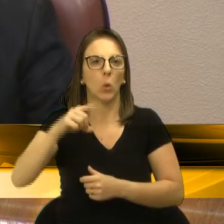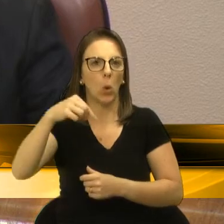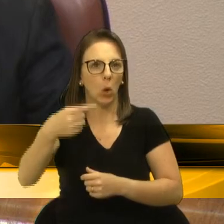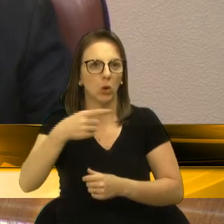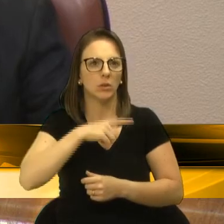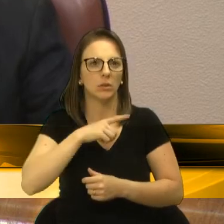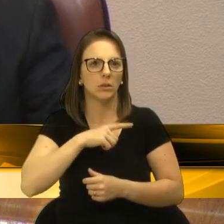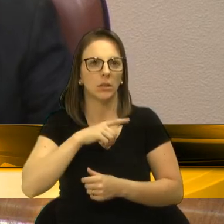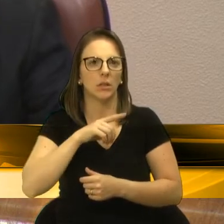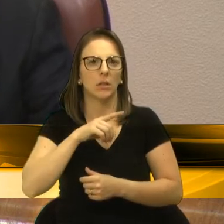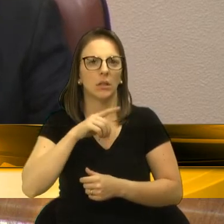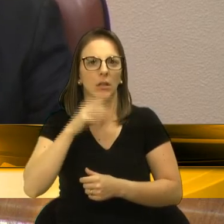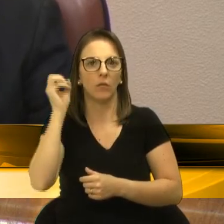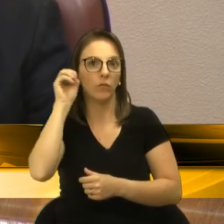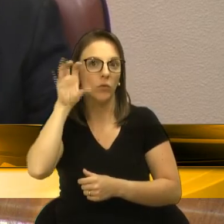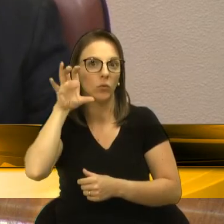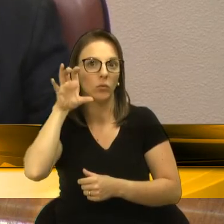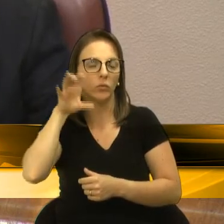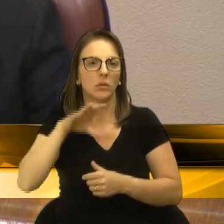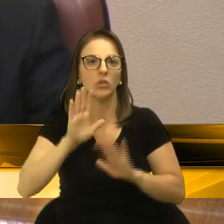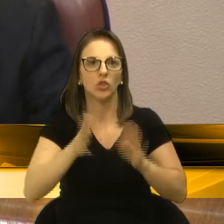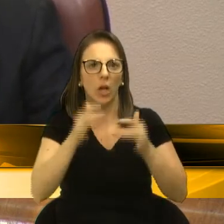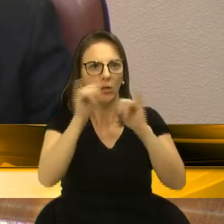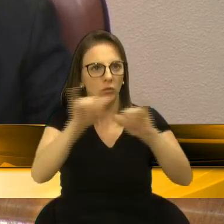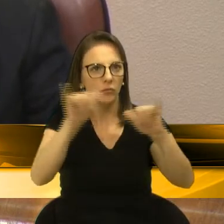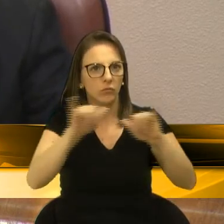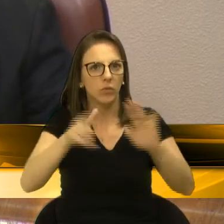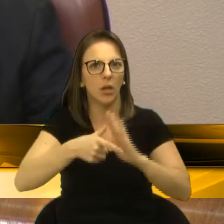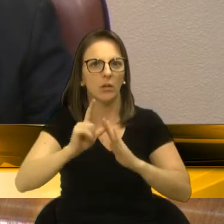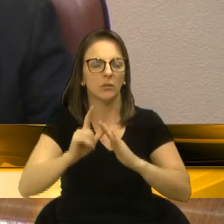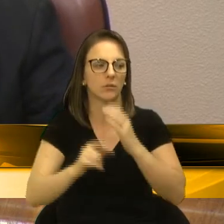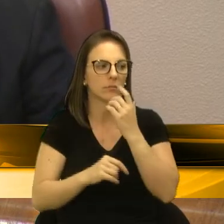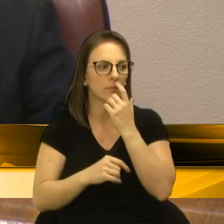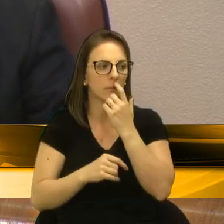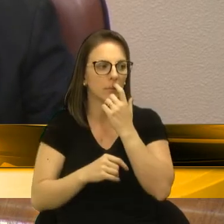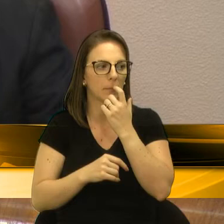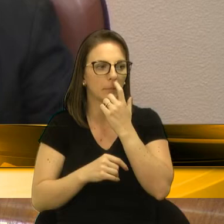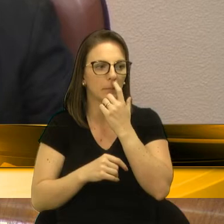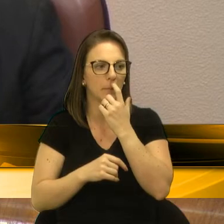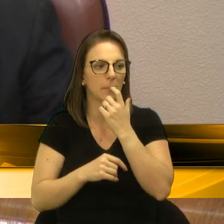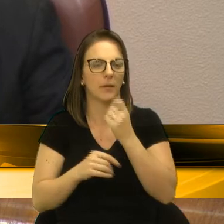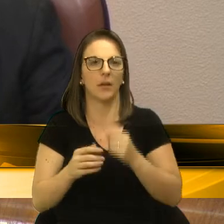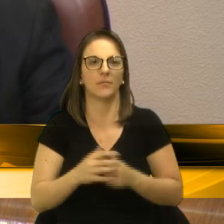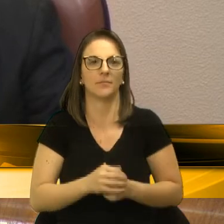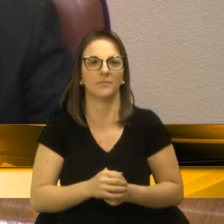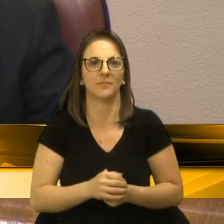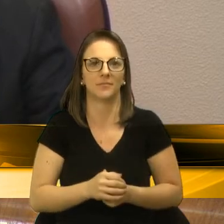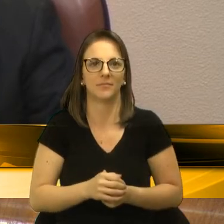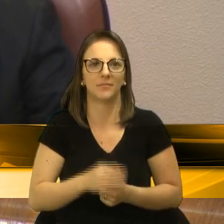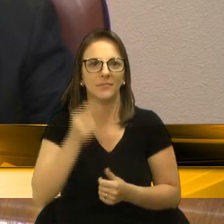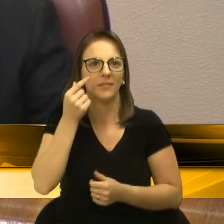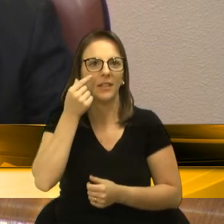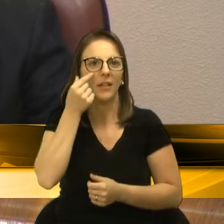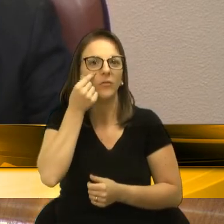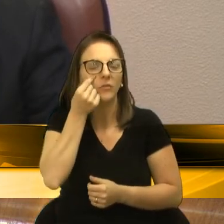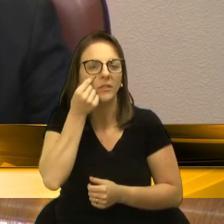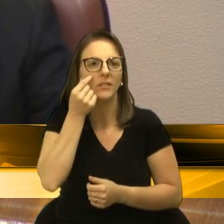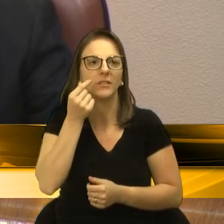Elisandro Fiuza, que já foi divulgado anteriormente. Vereador Eloy Frisso, PSB. Pela ordem, senhor